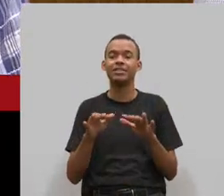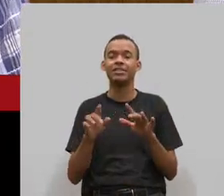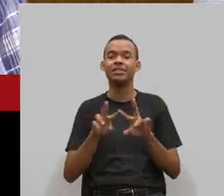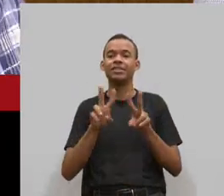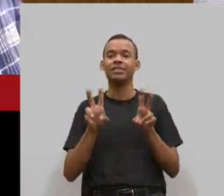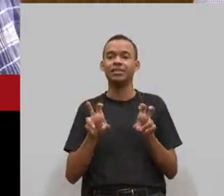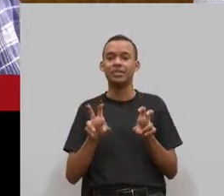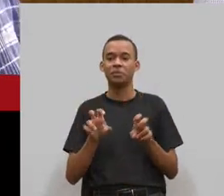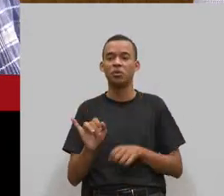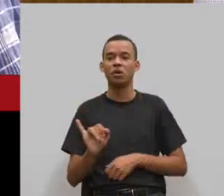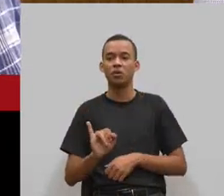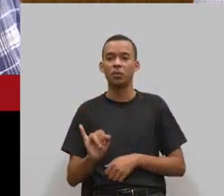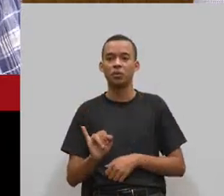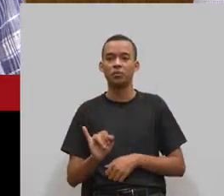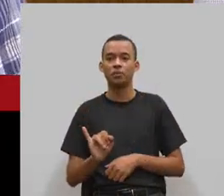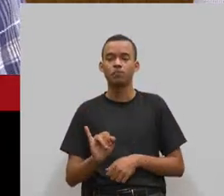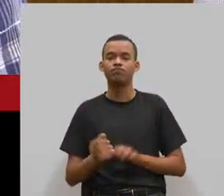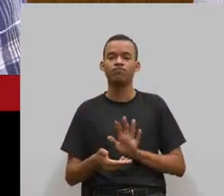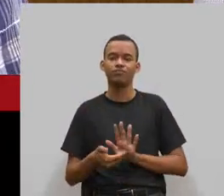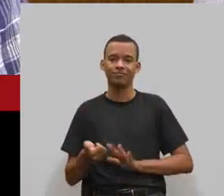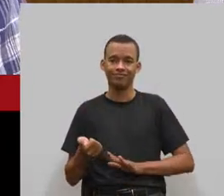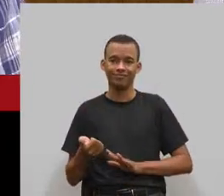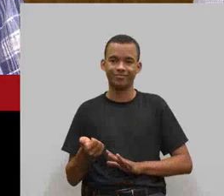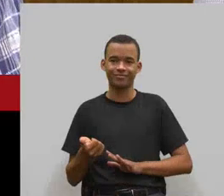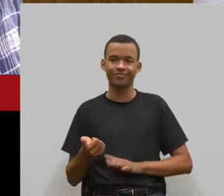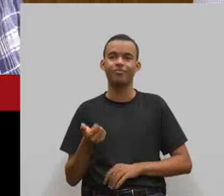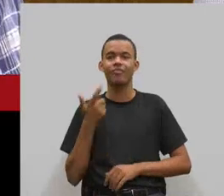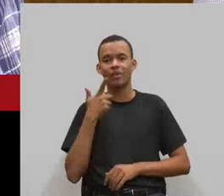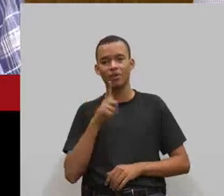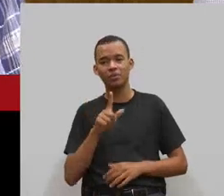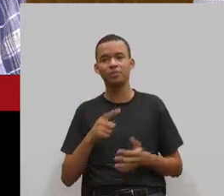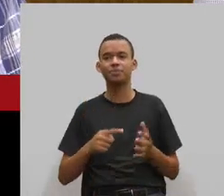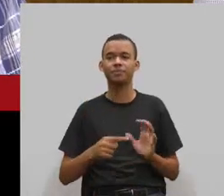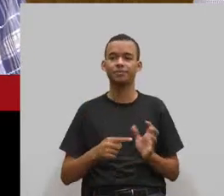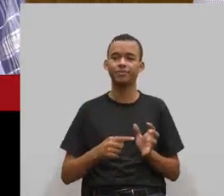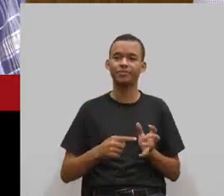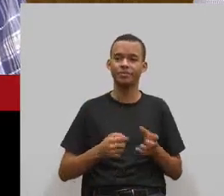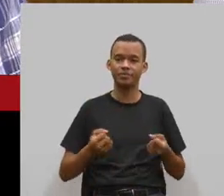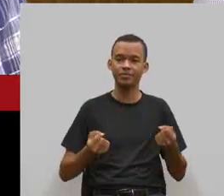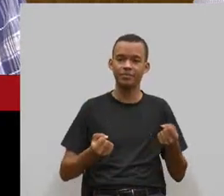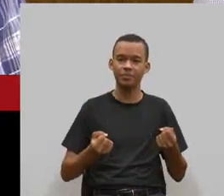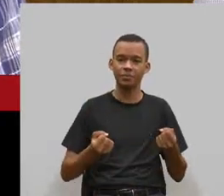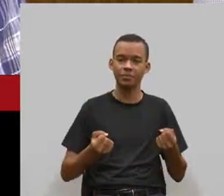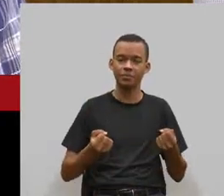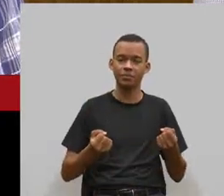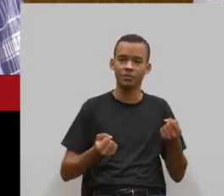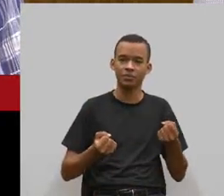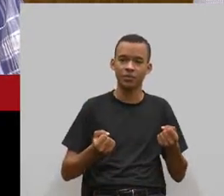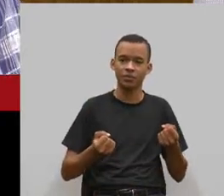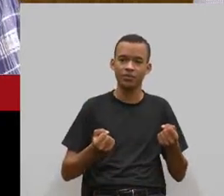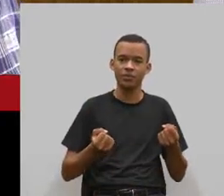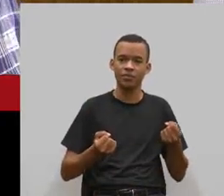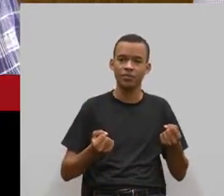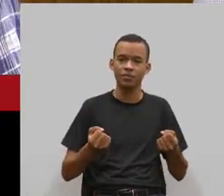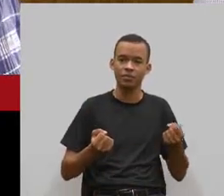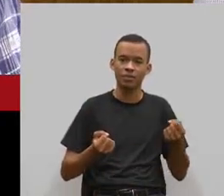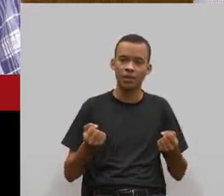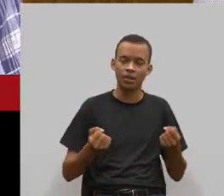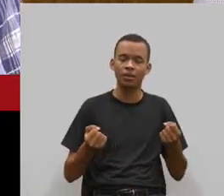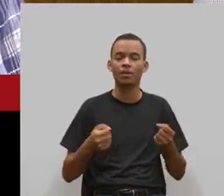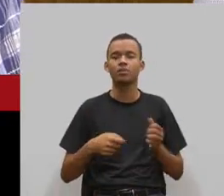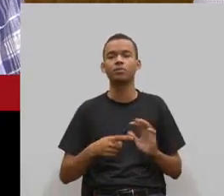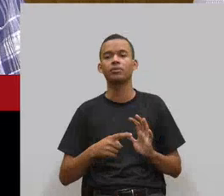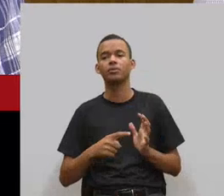pessoas possa ter sua cadeira motorizada possa ter sua bicicleta elétrica porque é muito importante igual o nosso Nobre empresário aqui diz